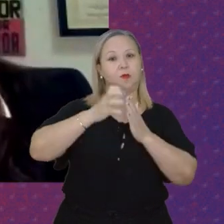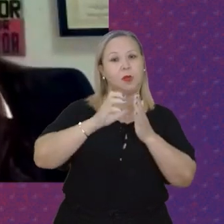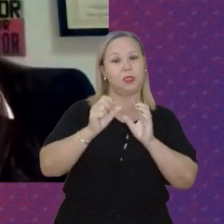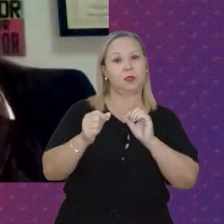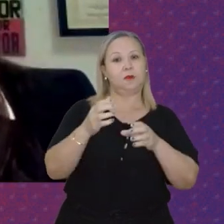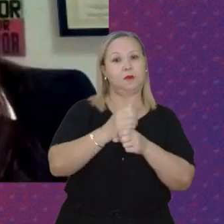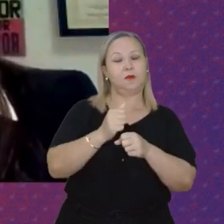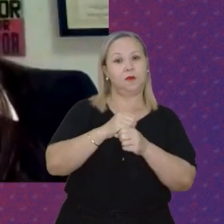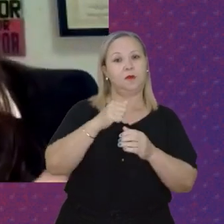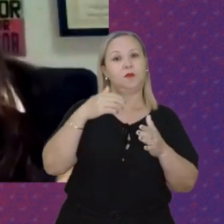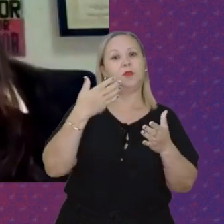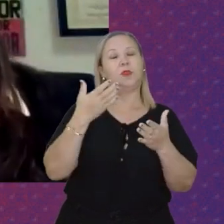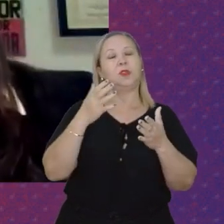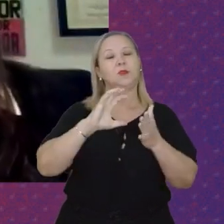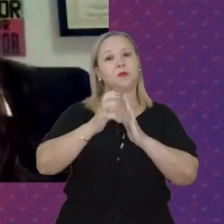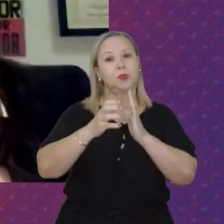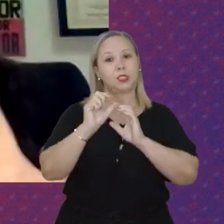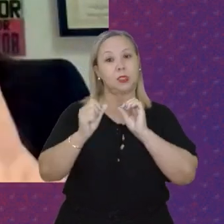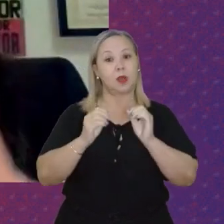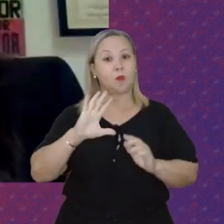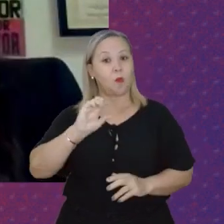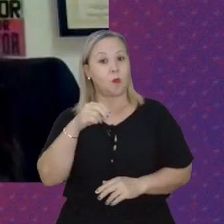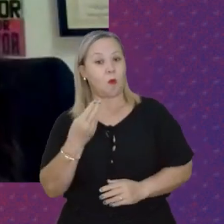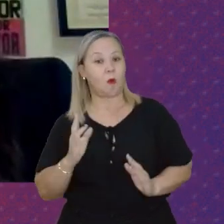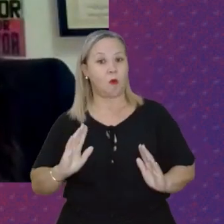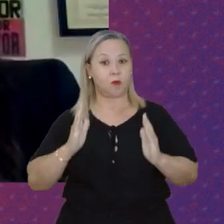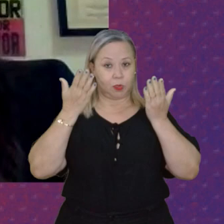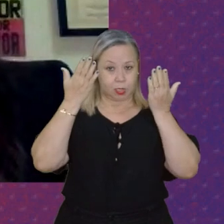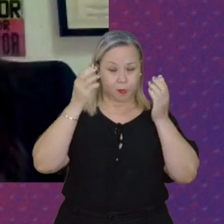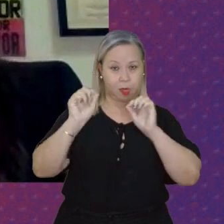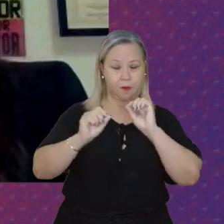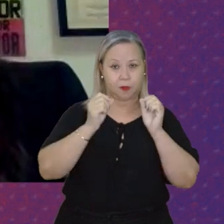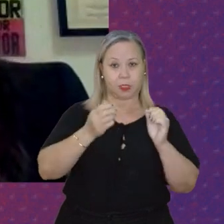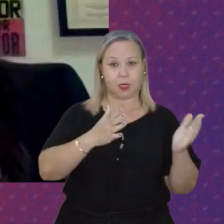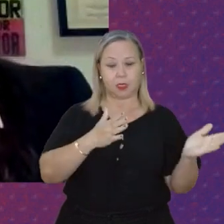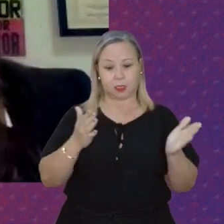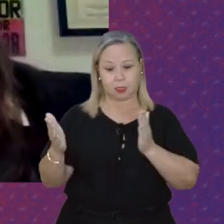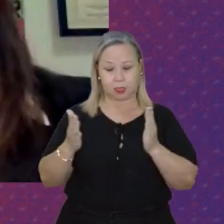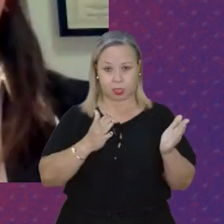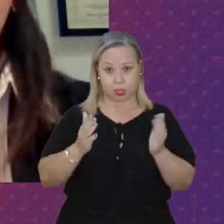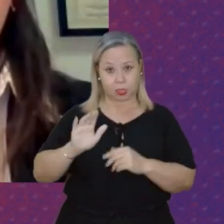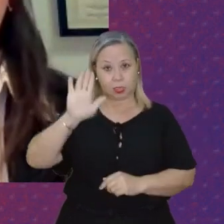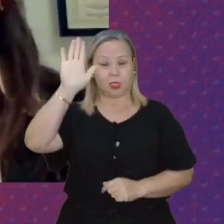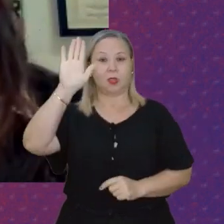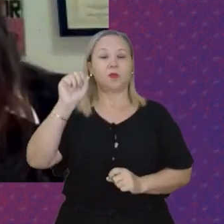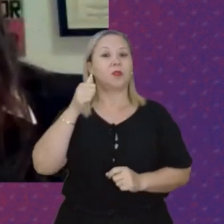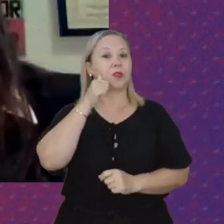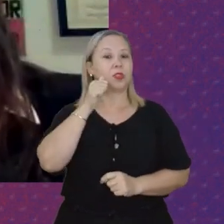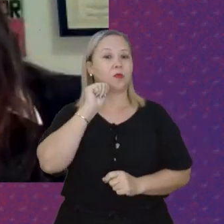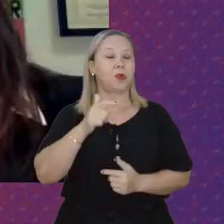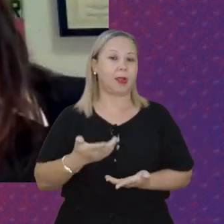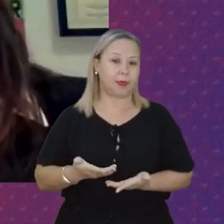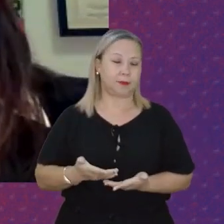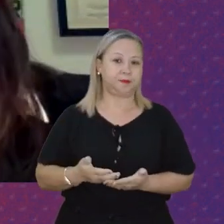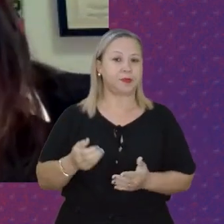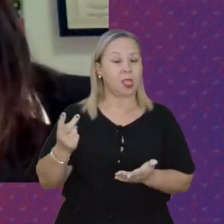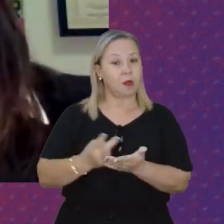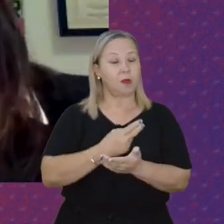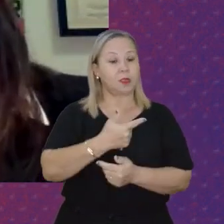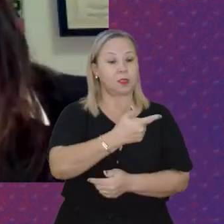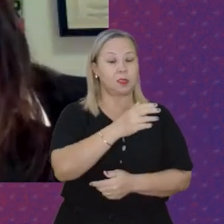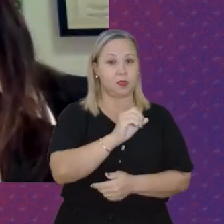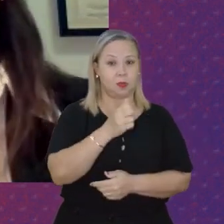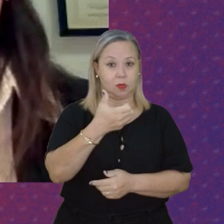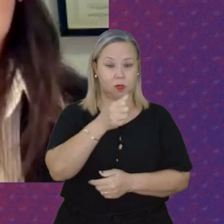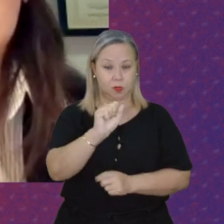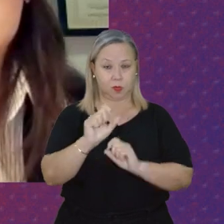especial de financiamento de campanha, fossem destinados às candidaturas de mulheres, né? Então, em 2018, veio essa jurisprudência dizendo, olha, já que